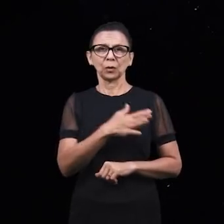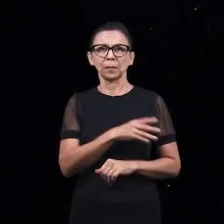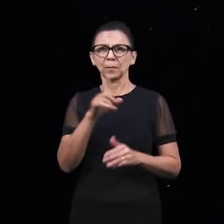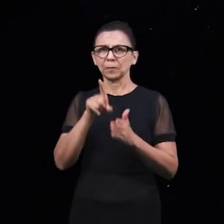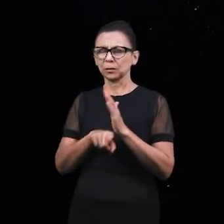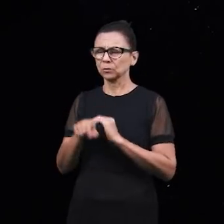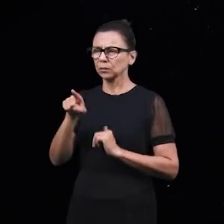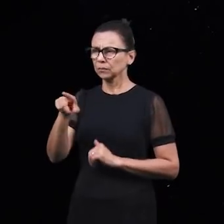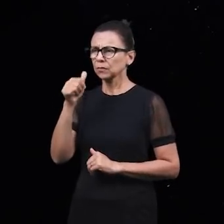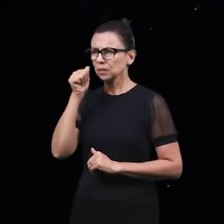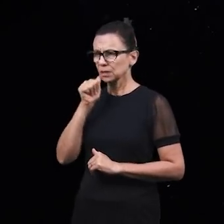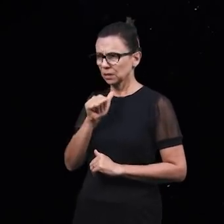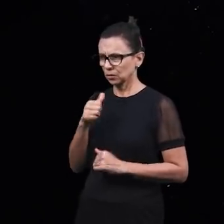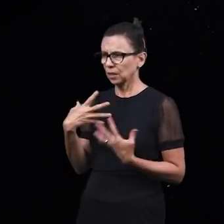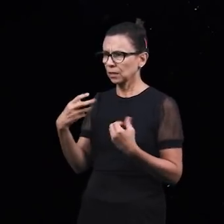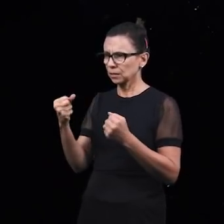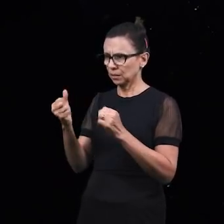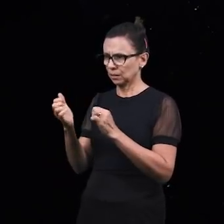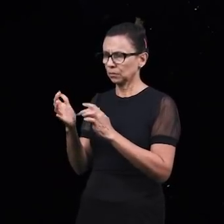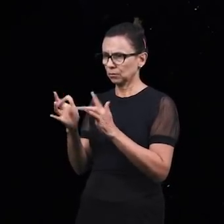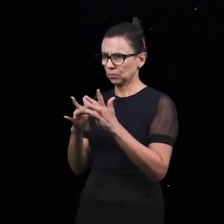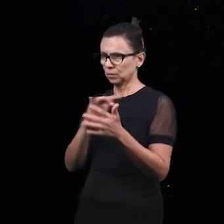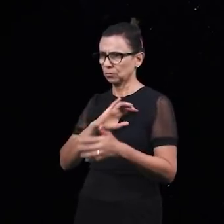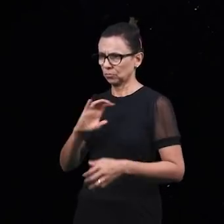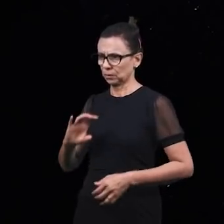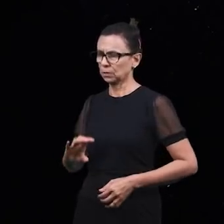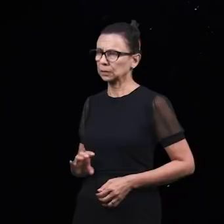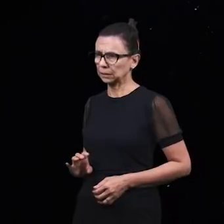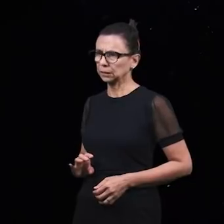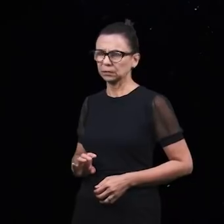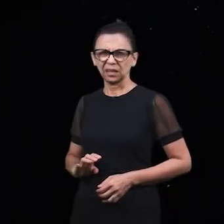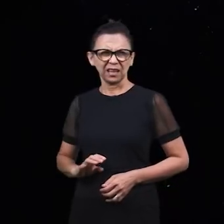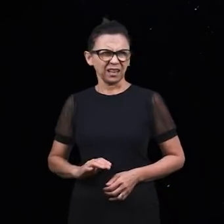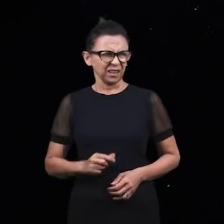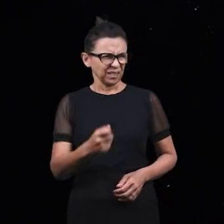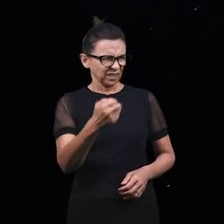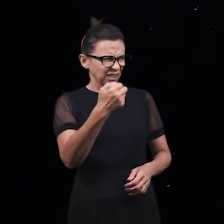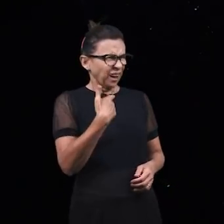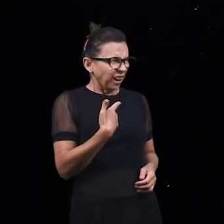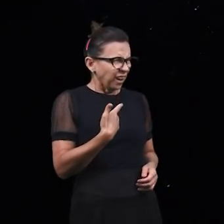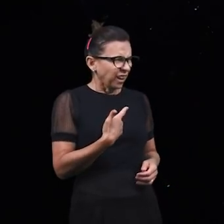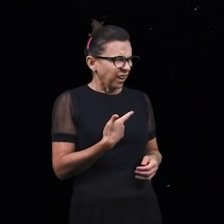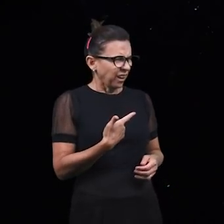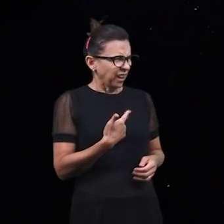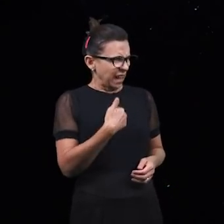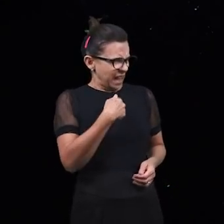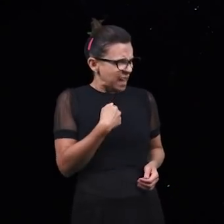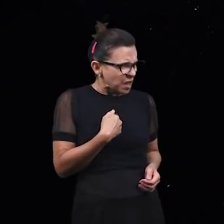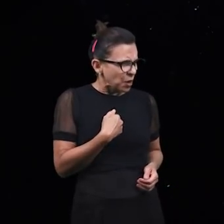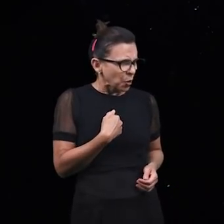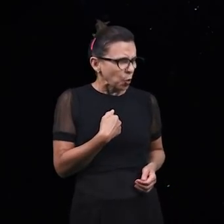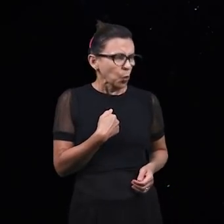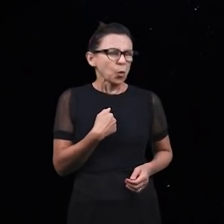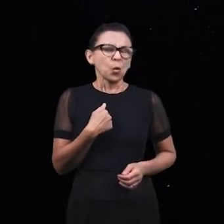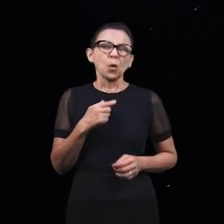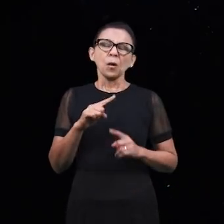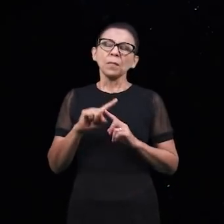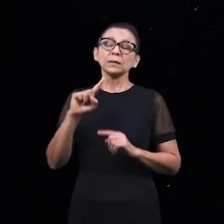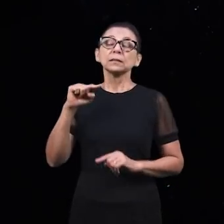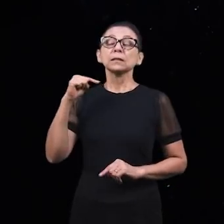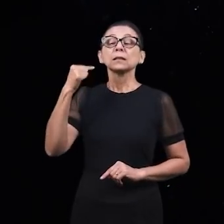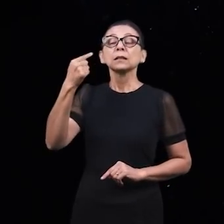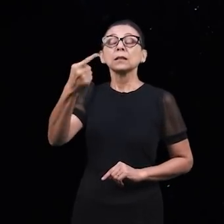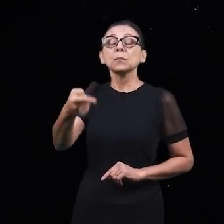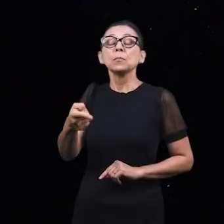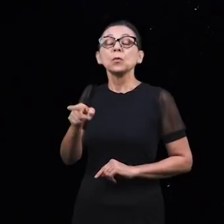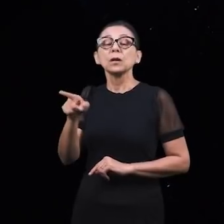Charlotte, já aceitou a Cristo? Perguntou Malan. Charlotte demonstrou-se ofendida com Malan, mas dias depois